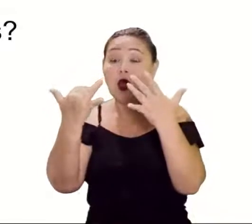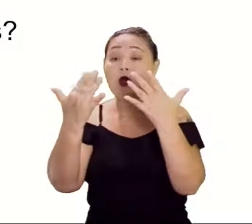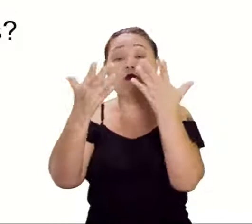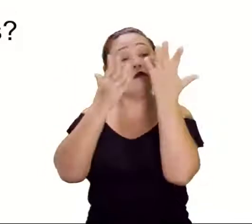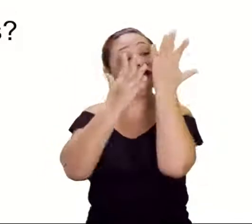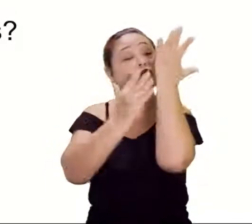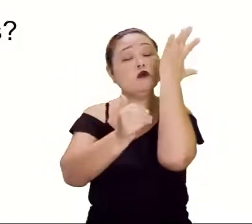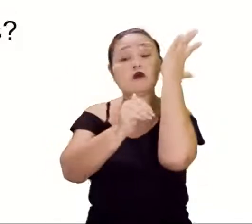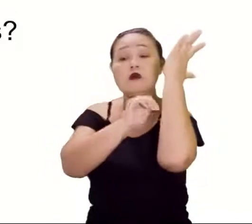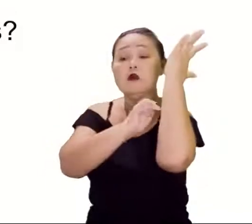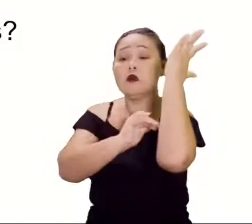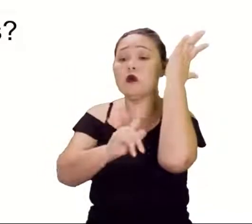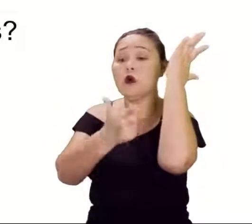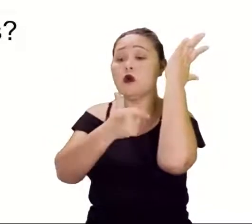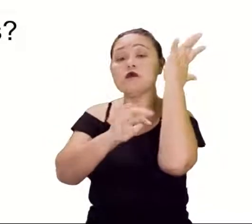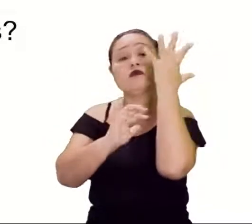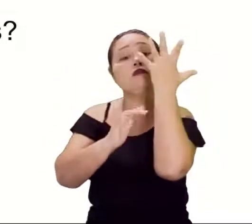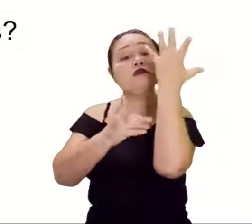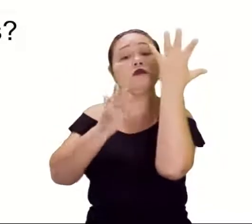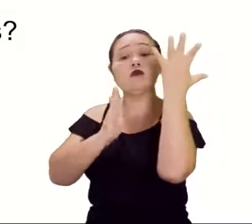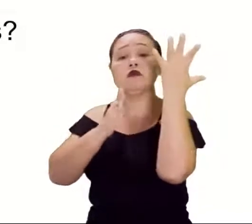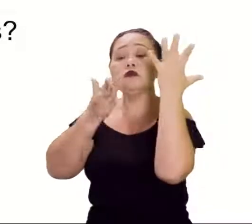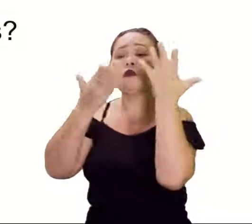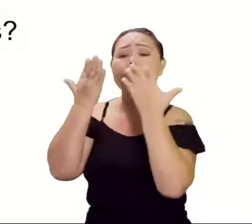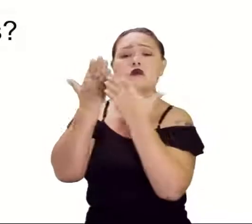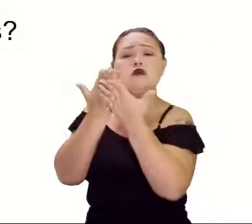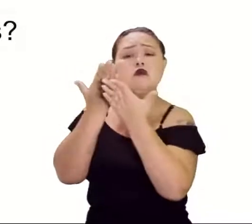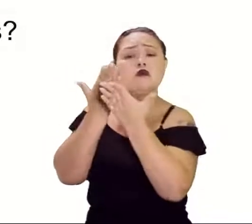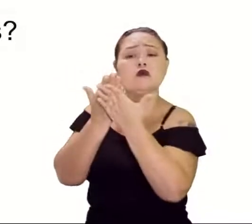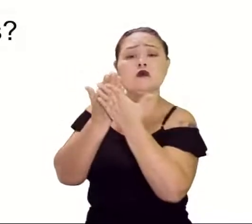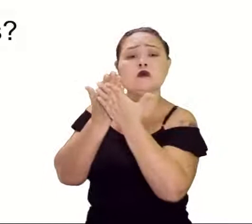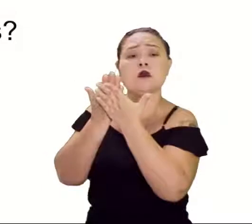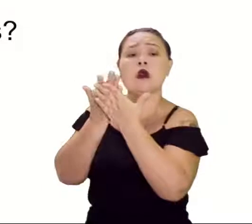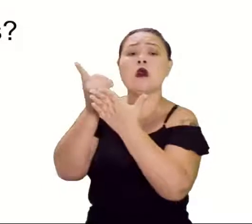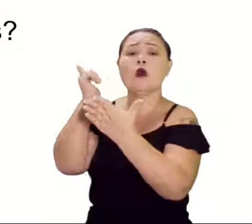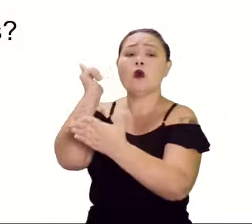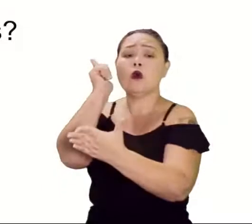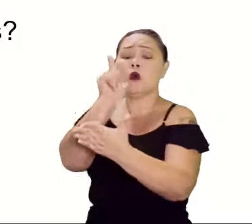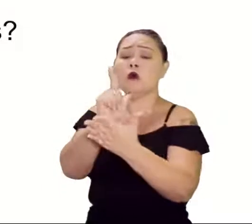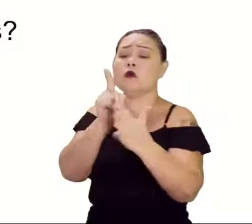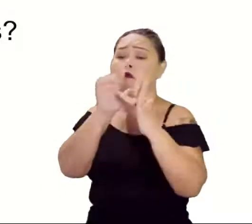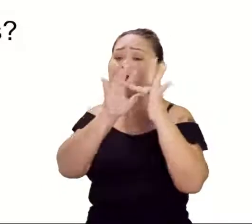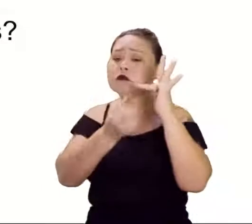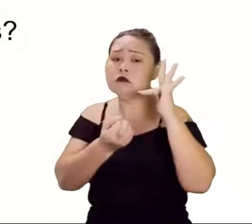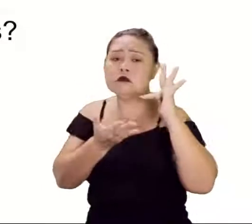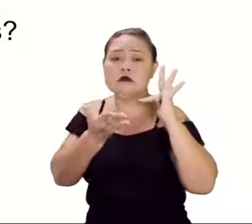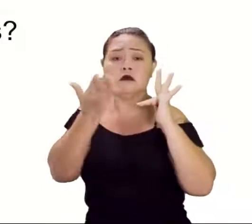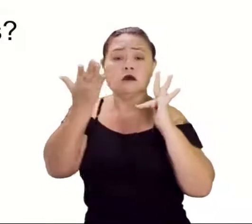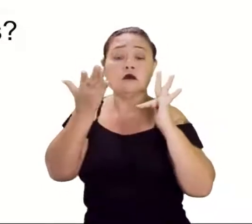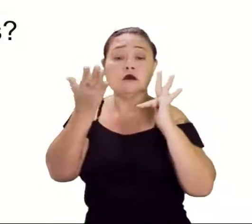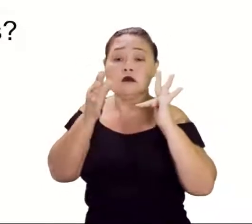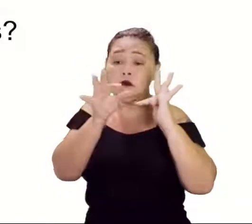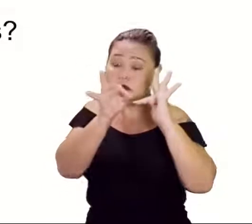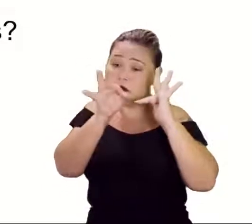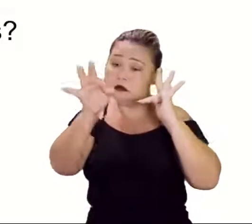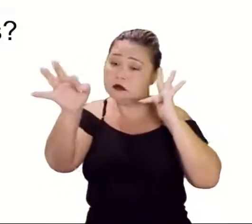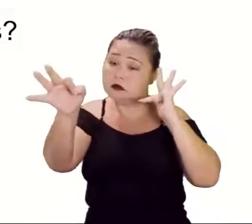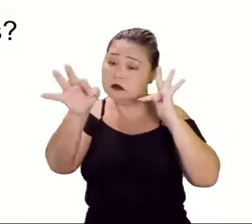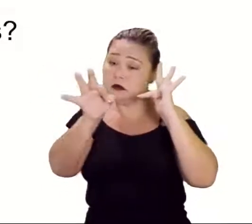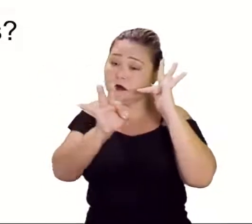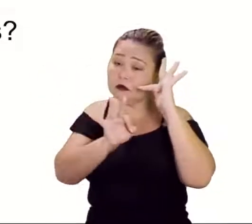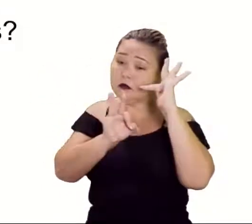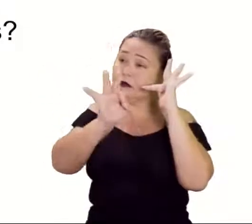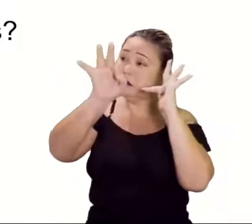pau-brasil dedicou-se durante anos de estudos a conseguir criar uma função exponencial